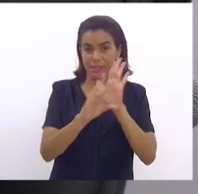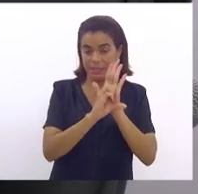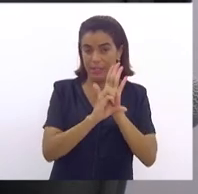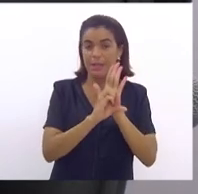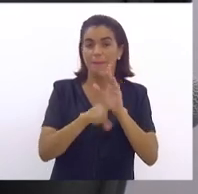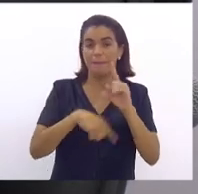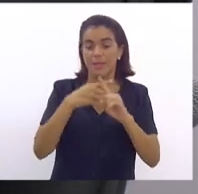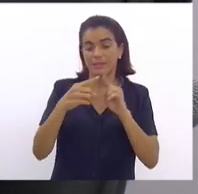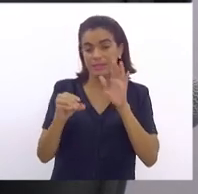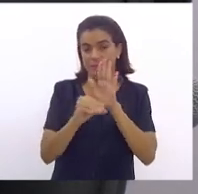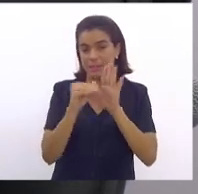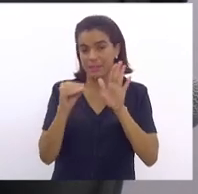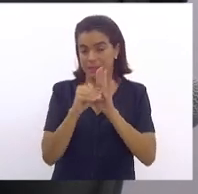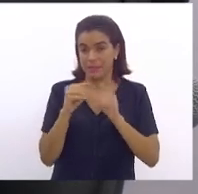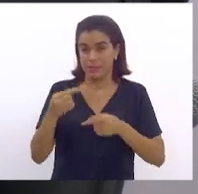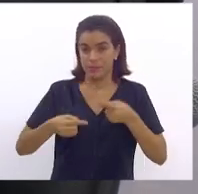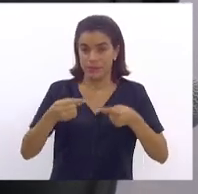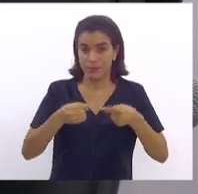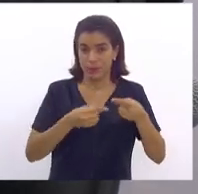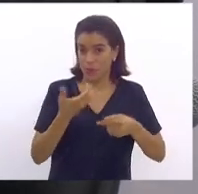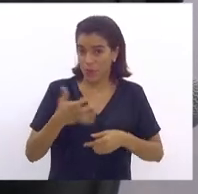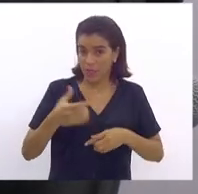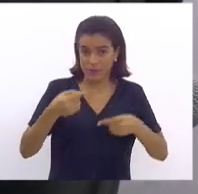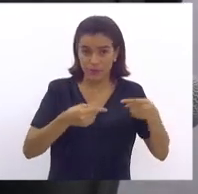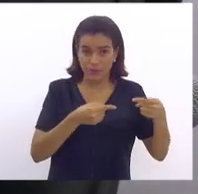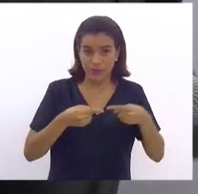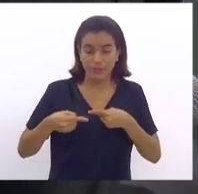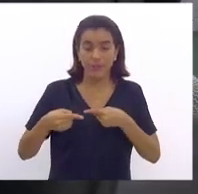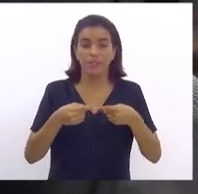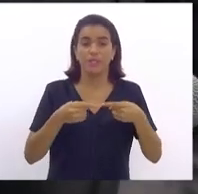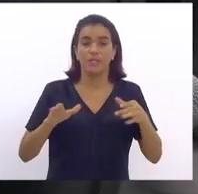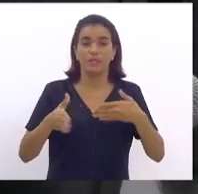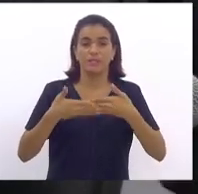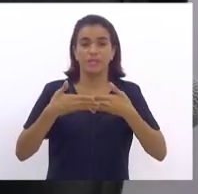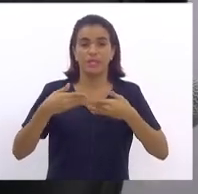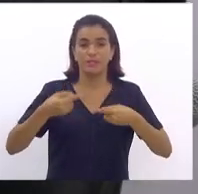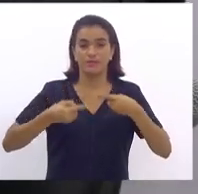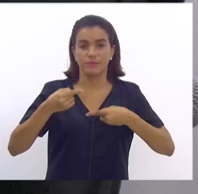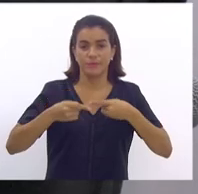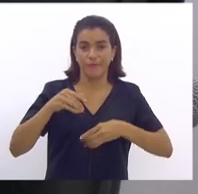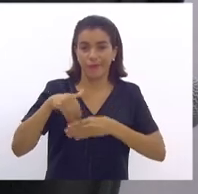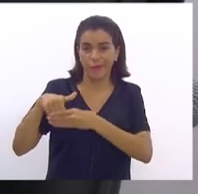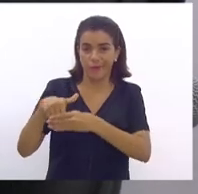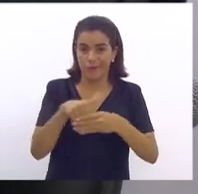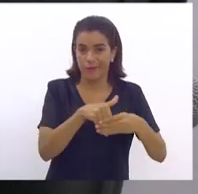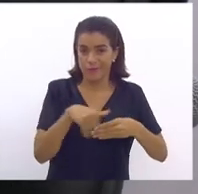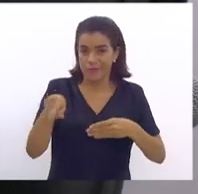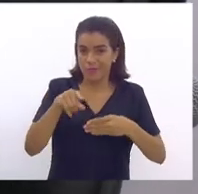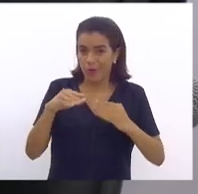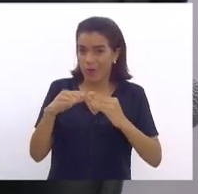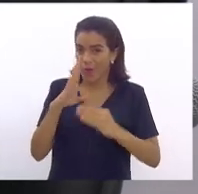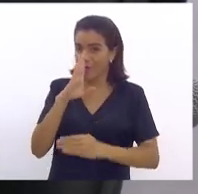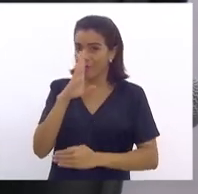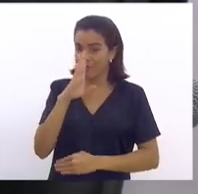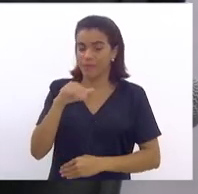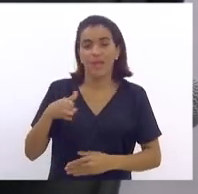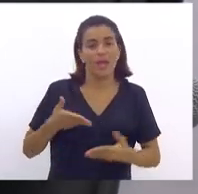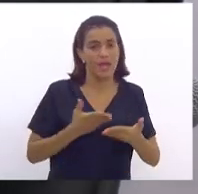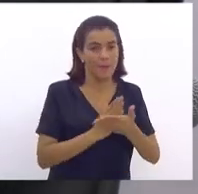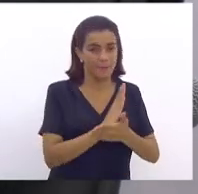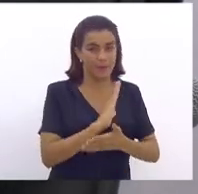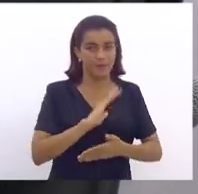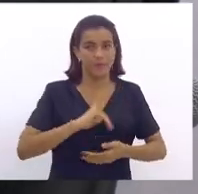Em discussão. Não havendo quem queira discutir, encerrada a discussão. Em votação, senhores que aprovam, permaneçam como